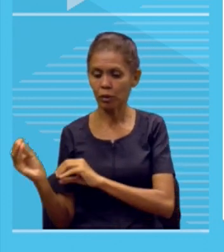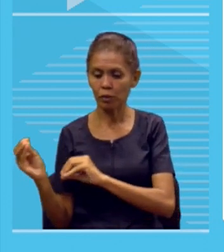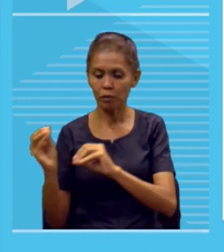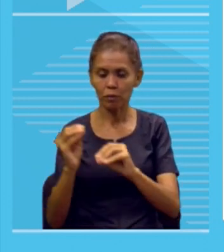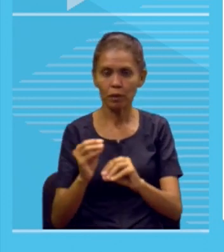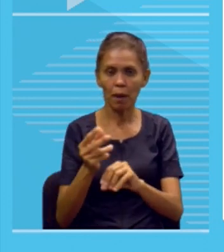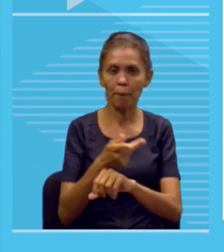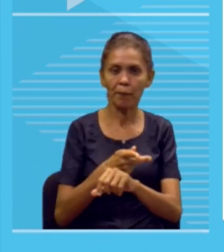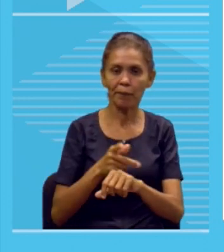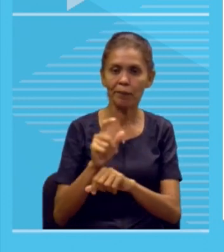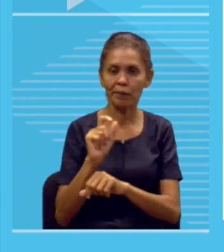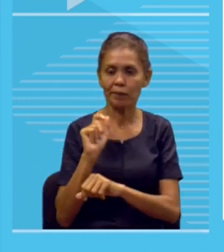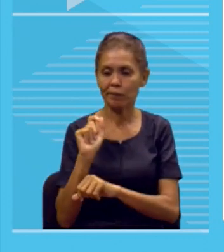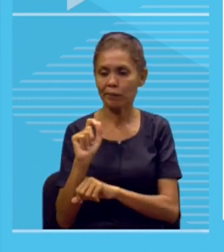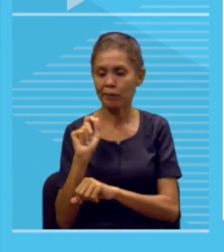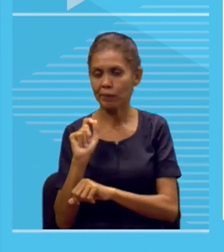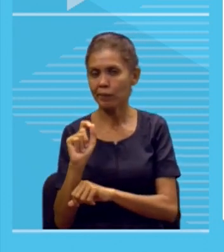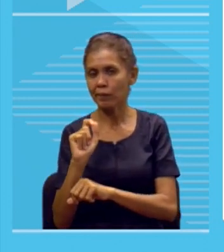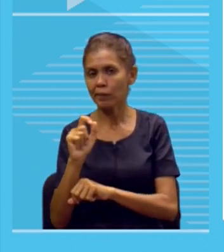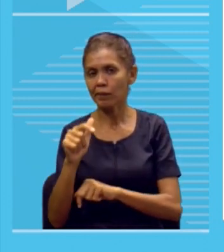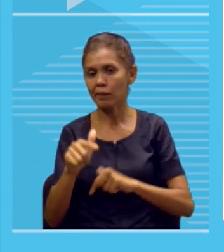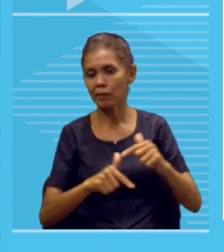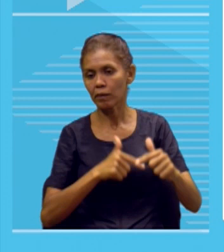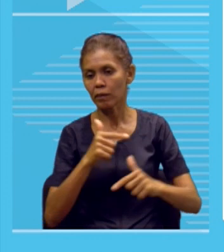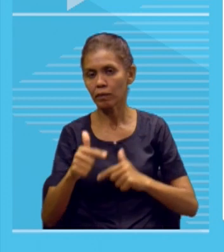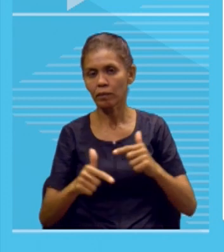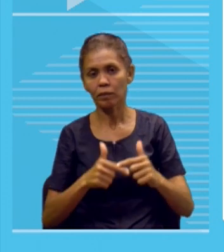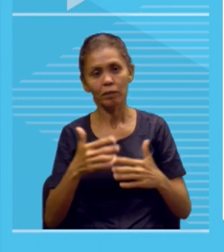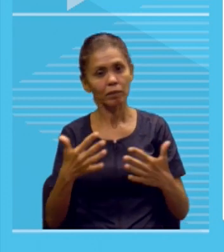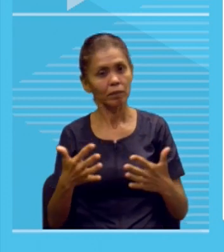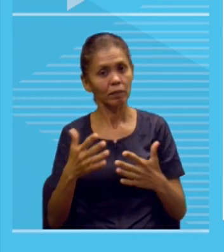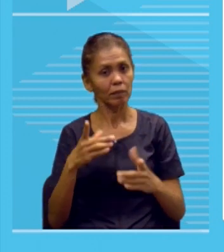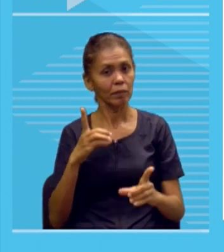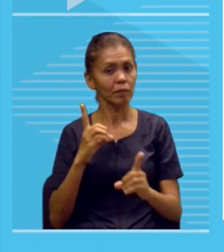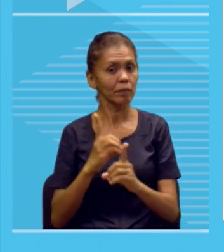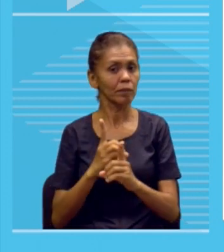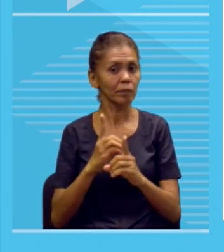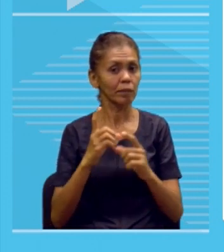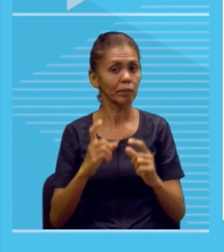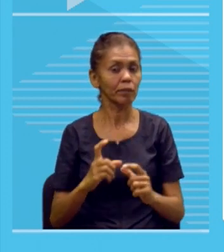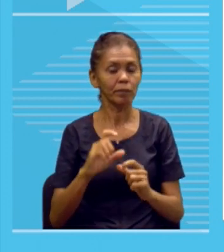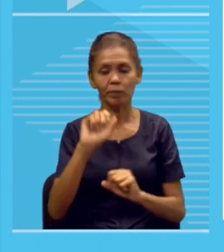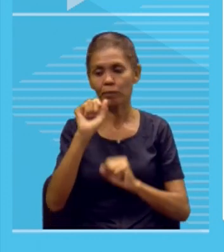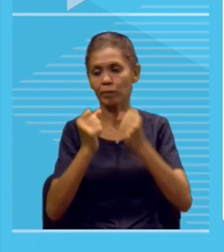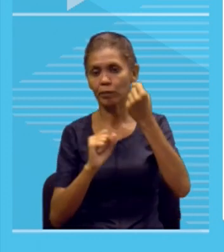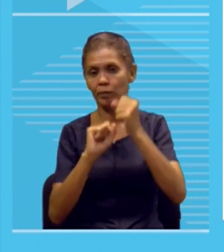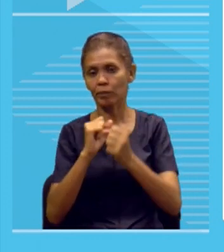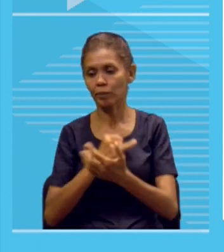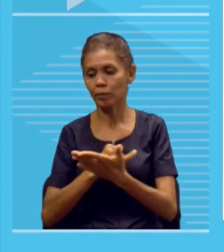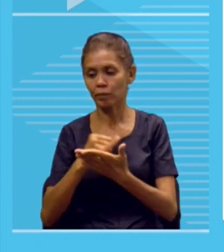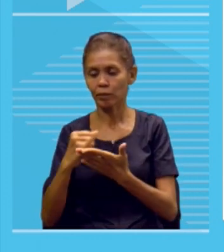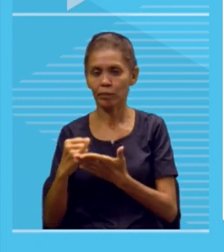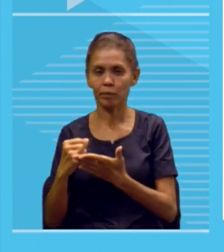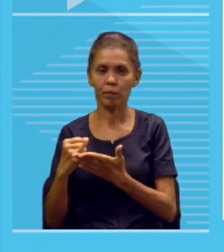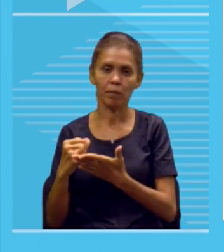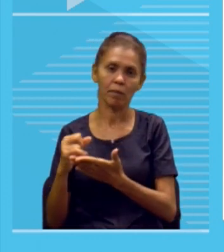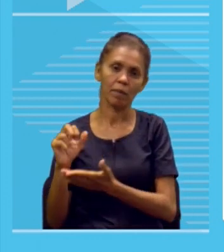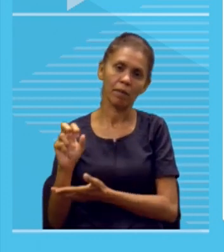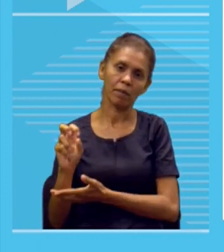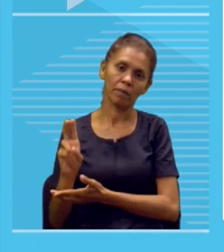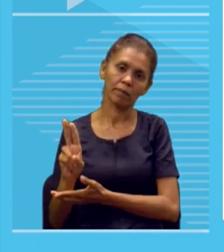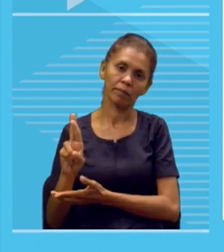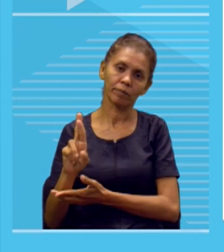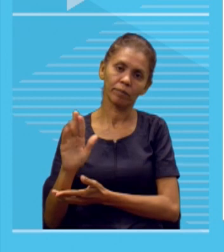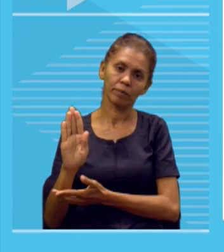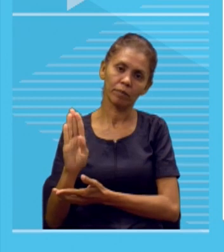trabalho, gente. Só vão encontrar esse trabalho dentro dessas fábricas. Então, lá no início da urbanização na Europa, na